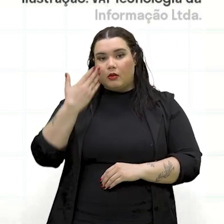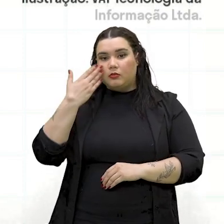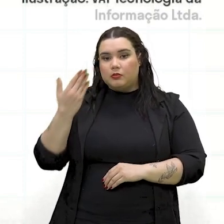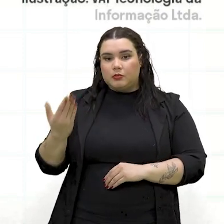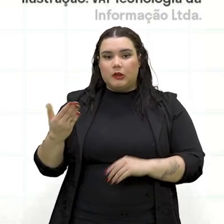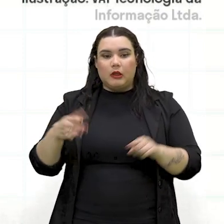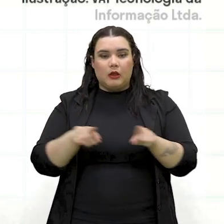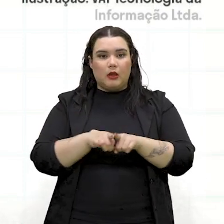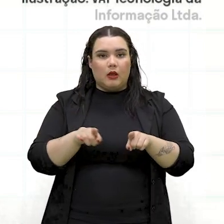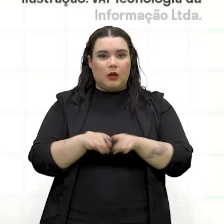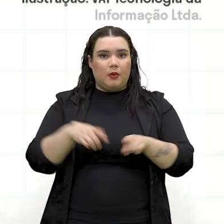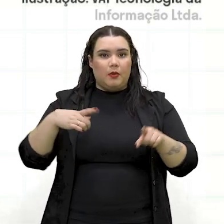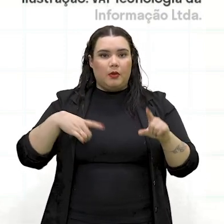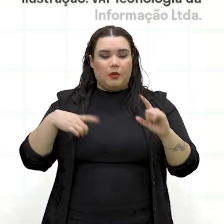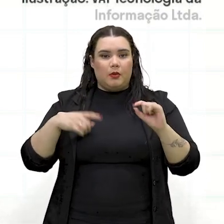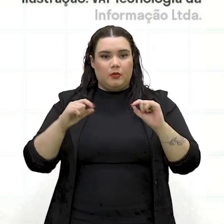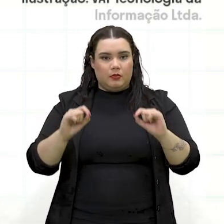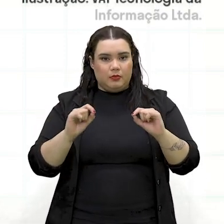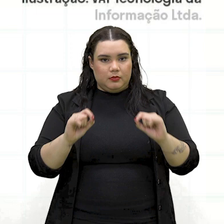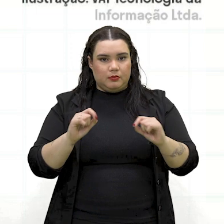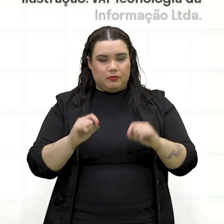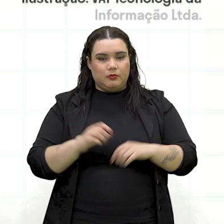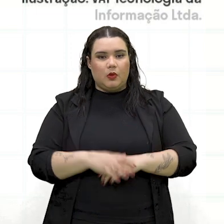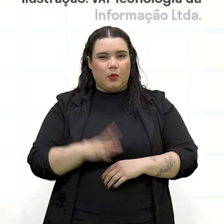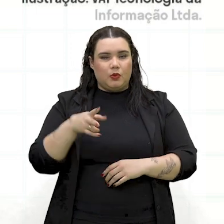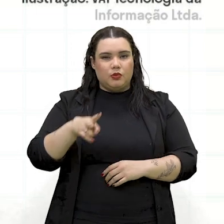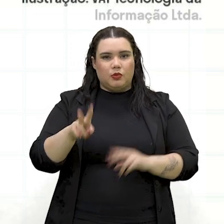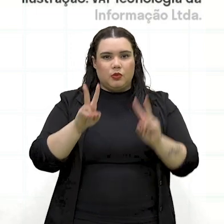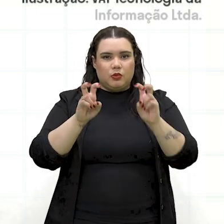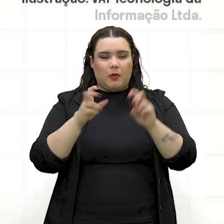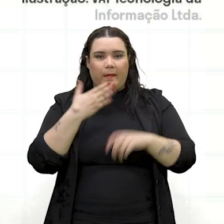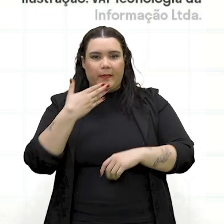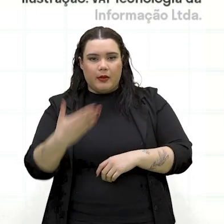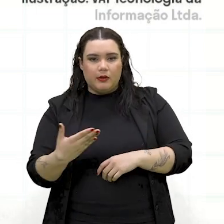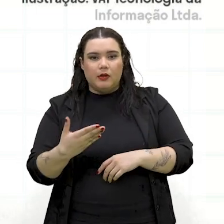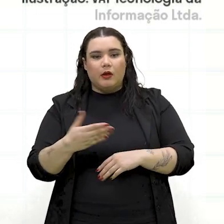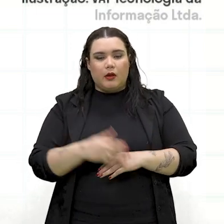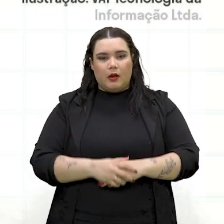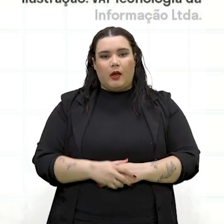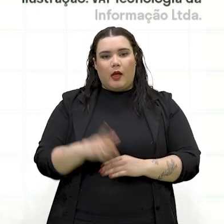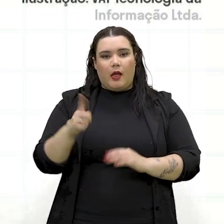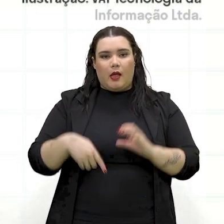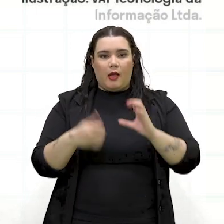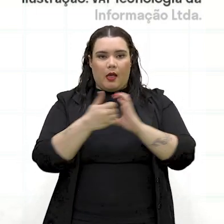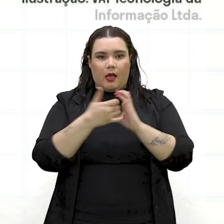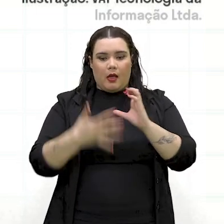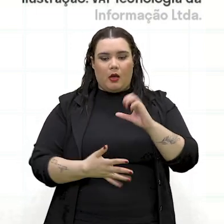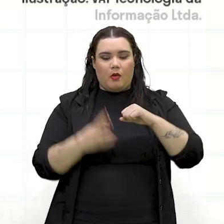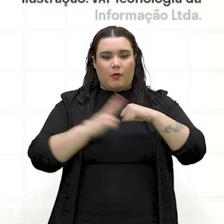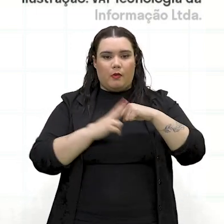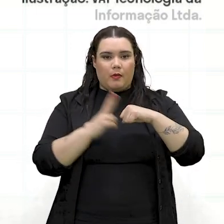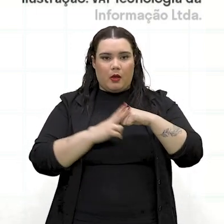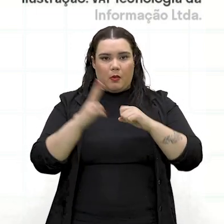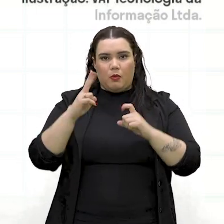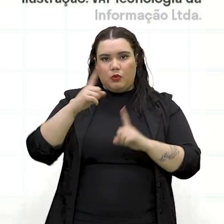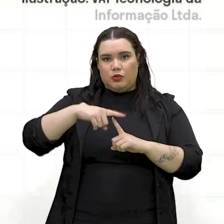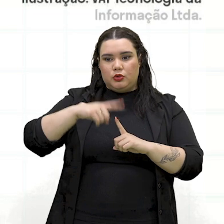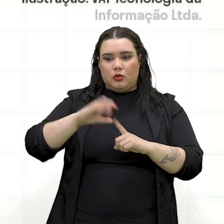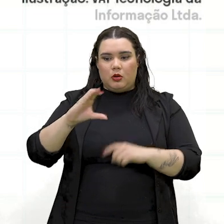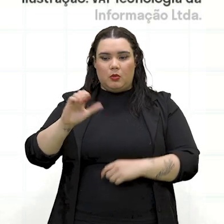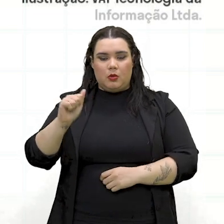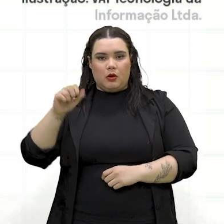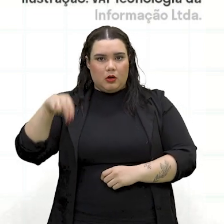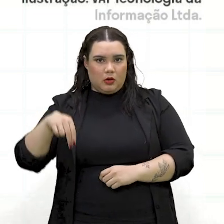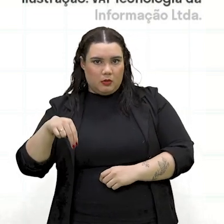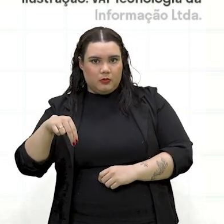tenho os requests ainda, que é uma característica deste verbo modal, tá?